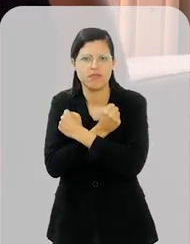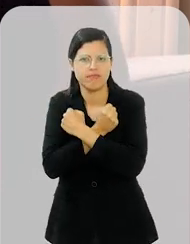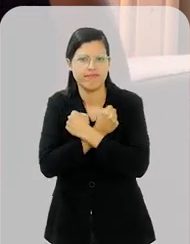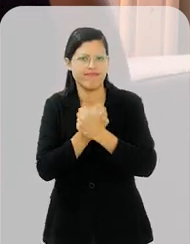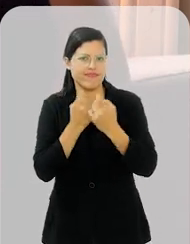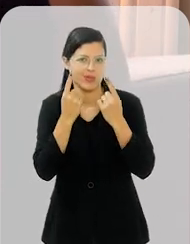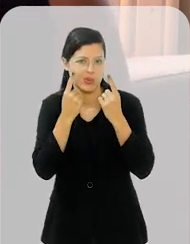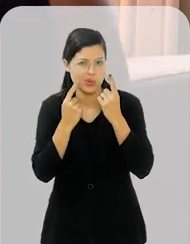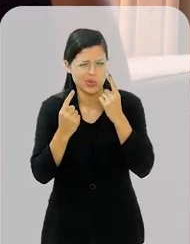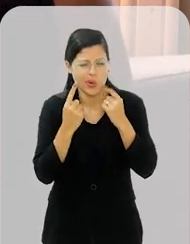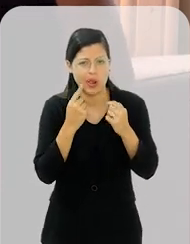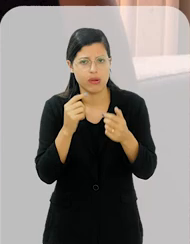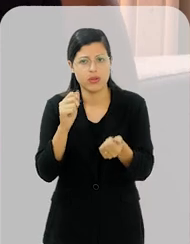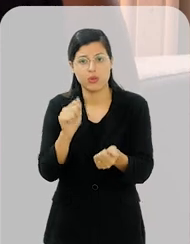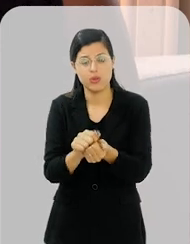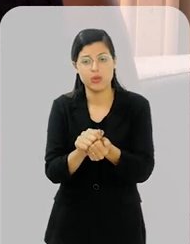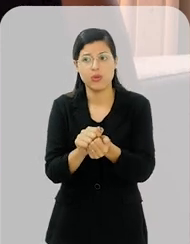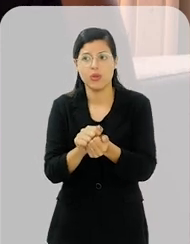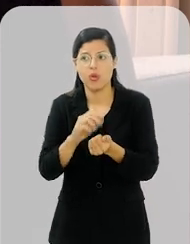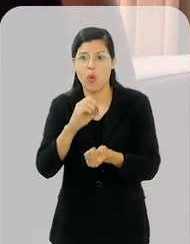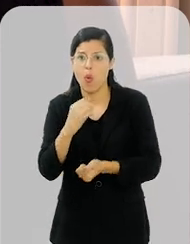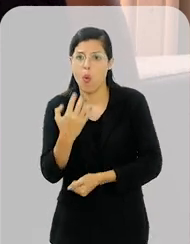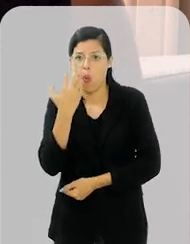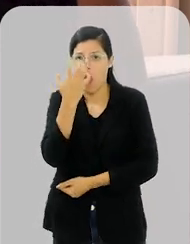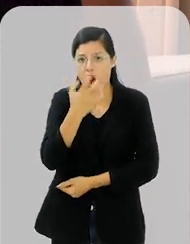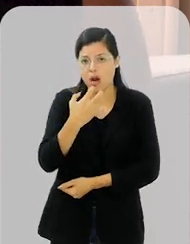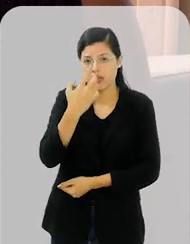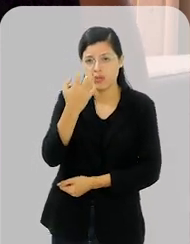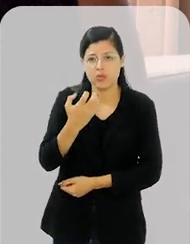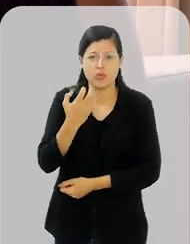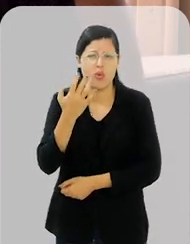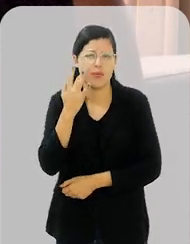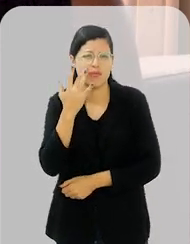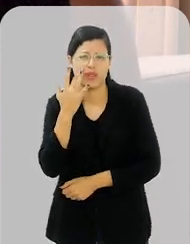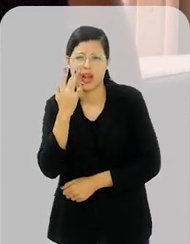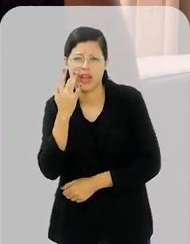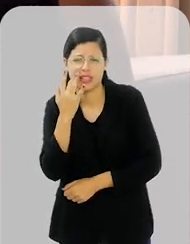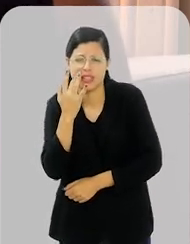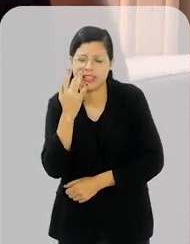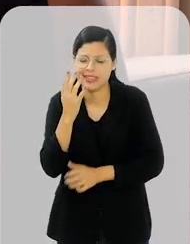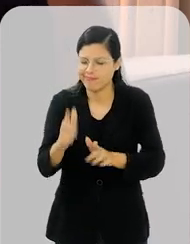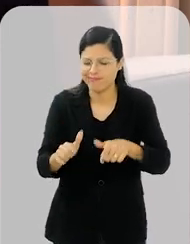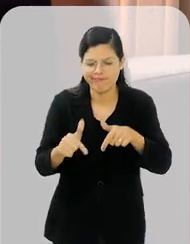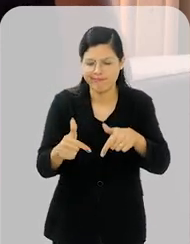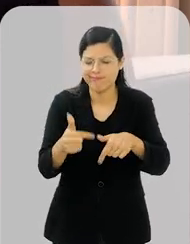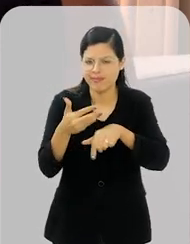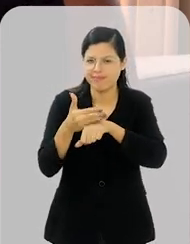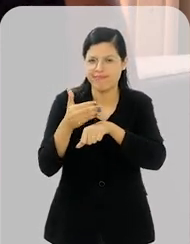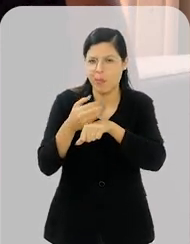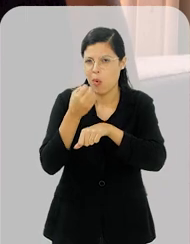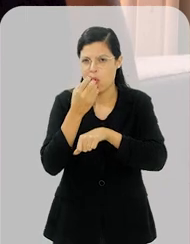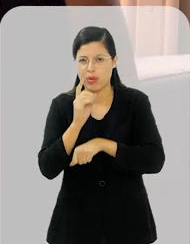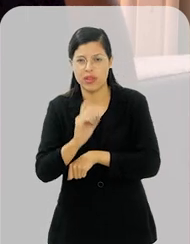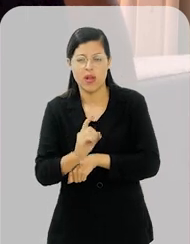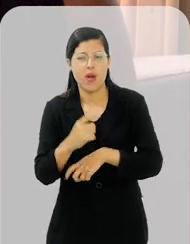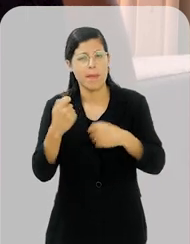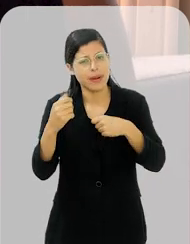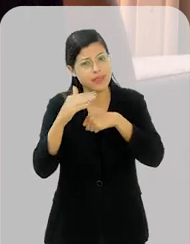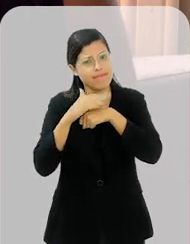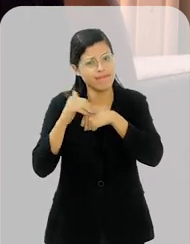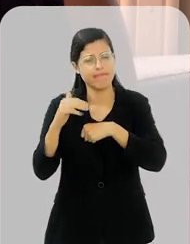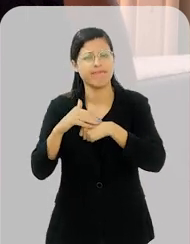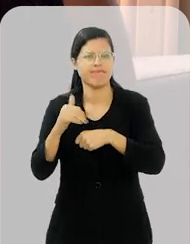você abraça, chora junto com ele. Um cantor de ópera que saiu de cena, que acha que não foi bem, você tem que